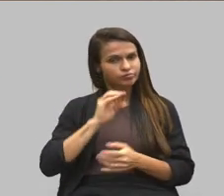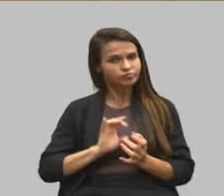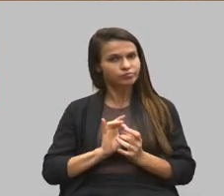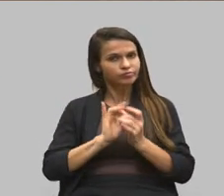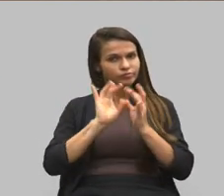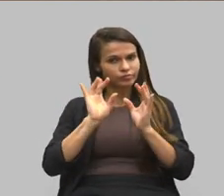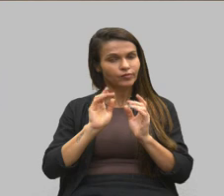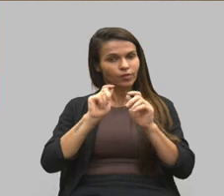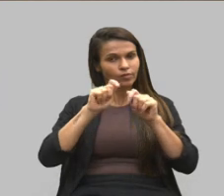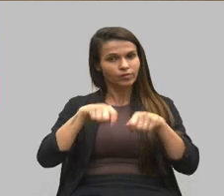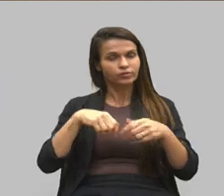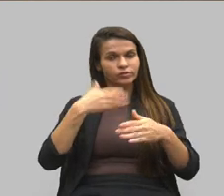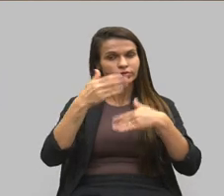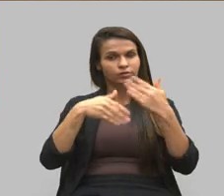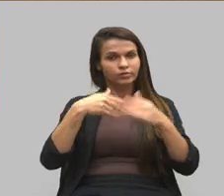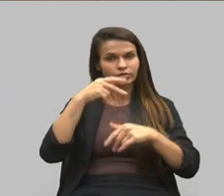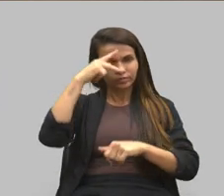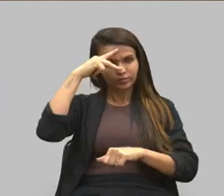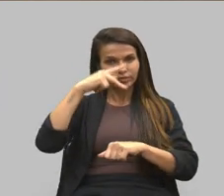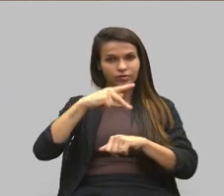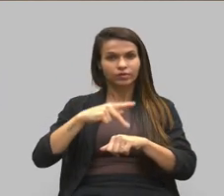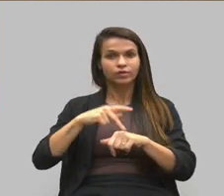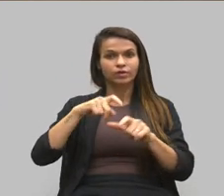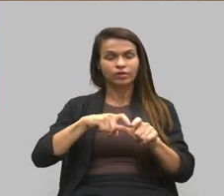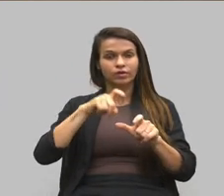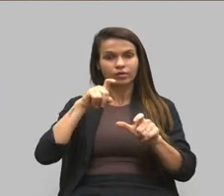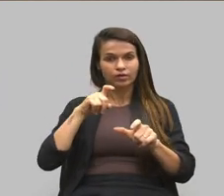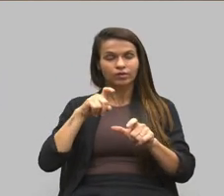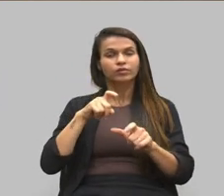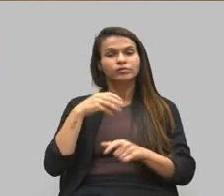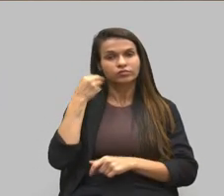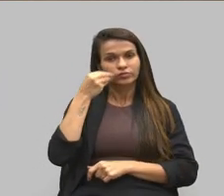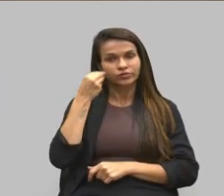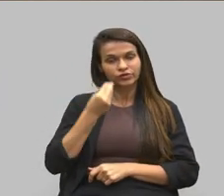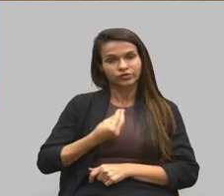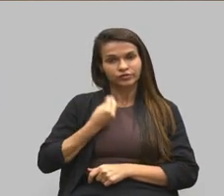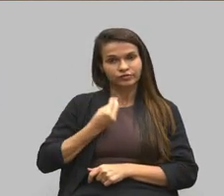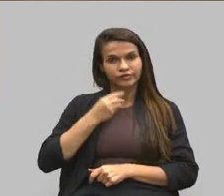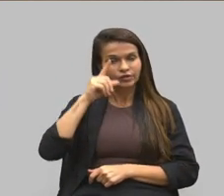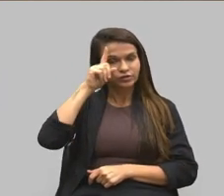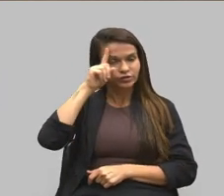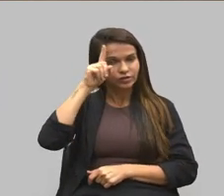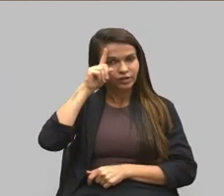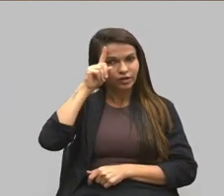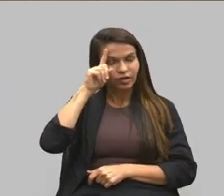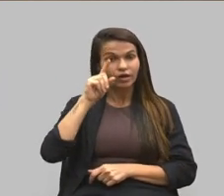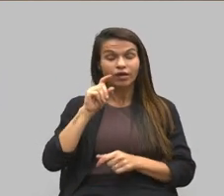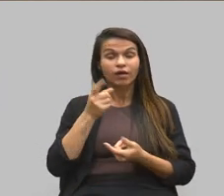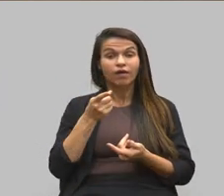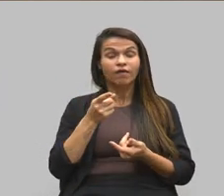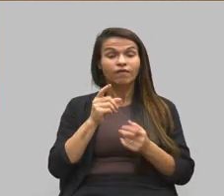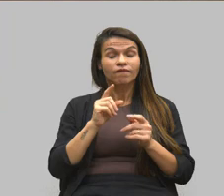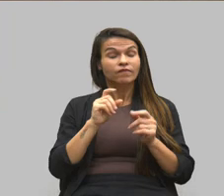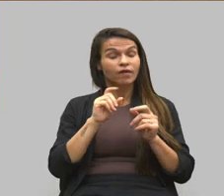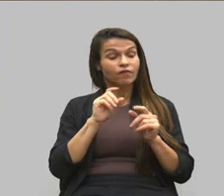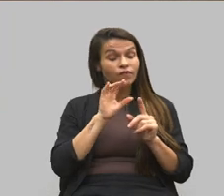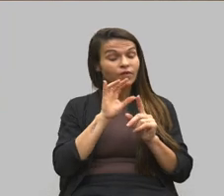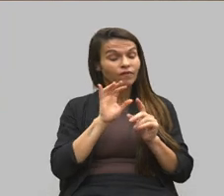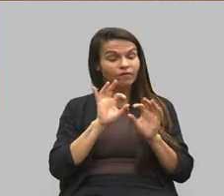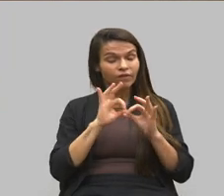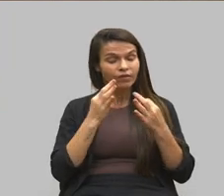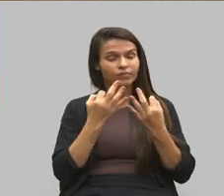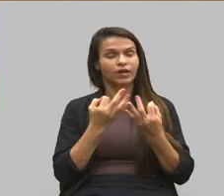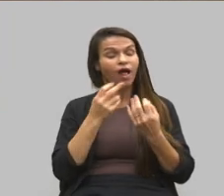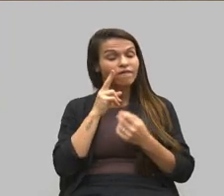desenvolver a autonomia e Independência e suas atividades de vida diária eh fazer a família ver e reforçar que essas